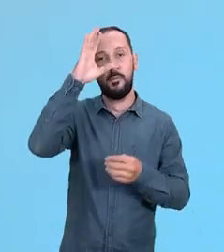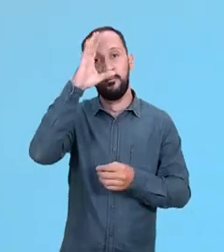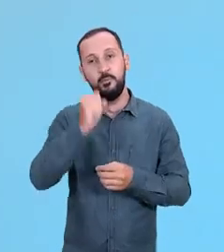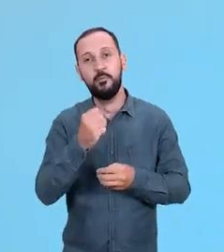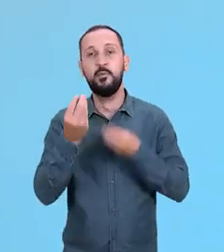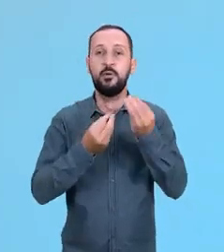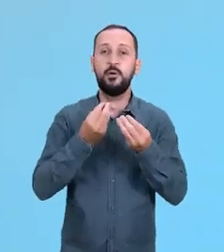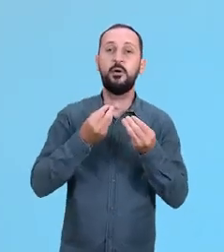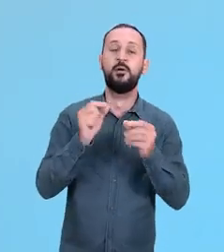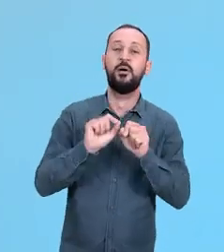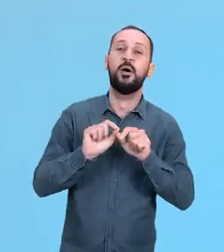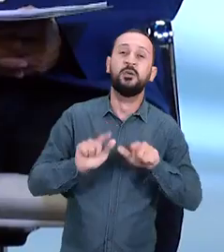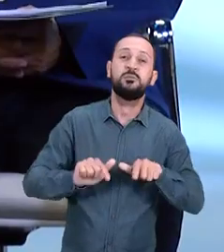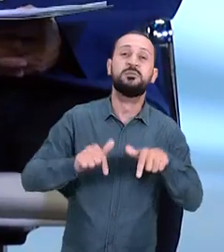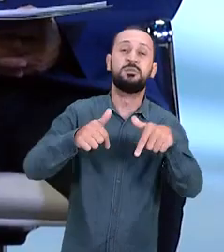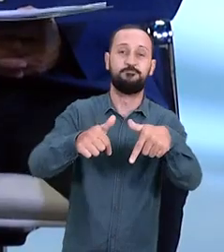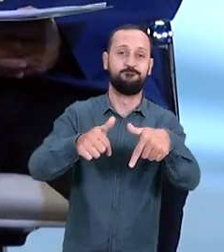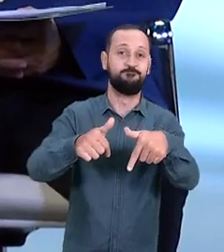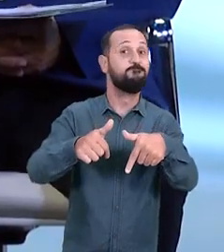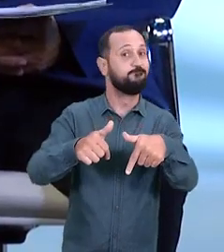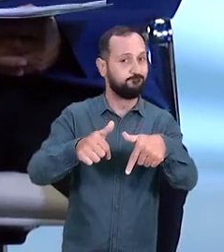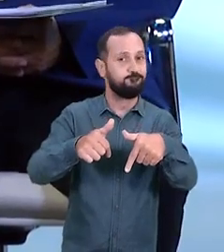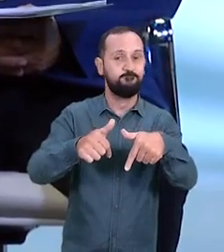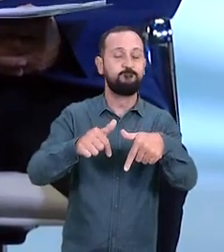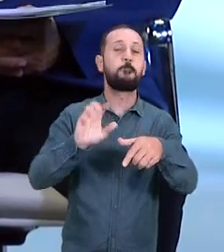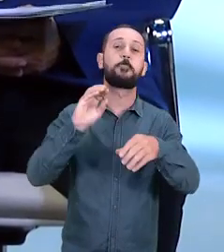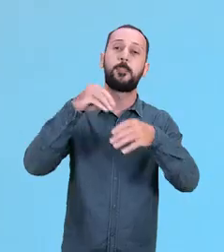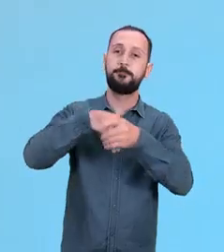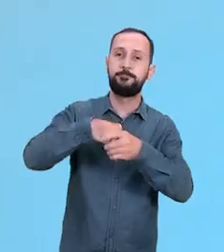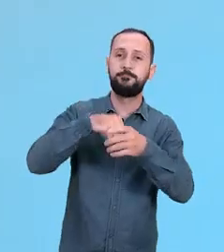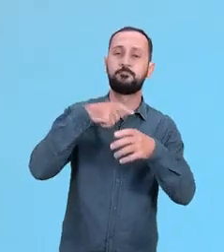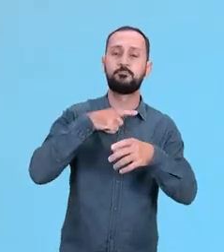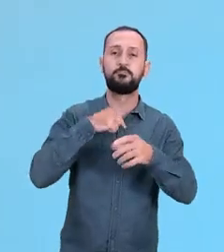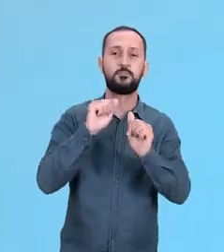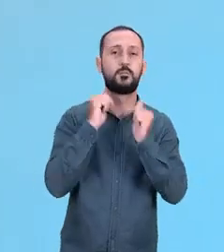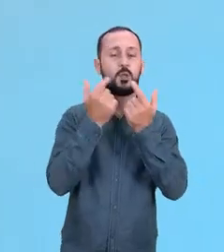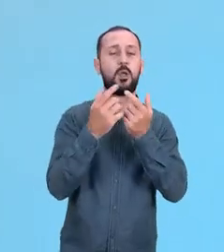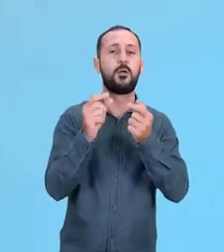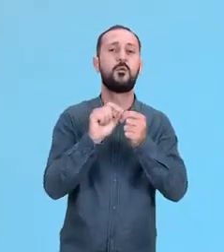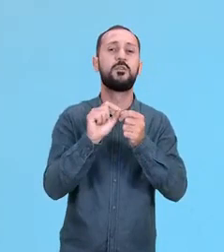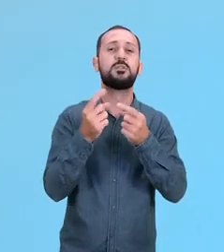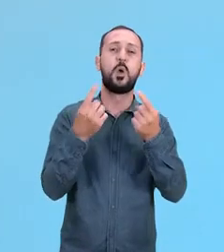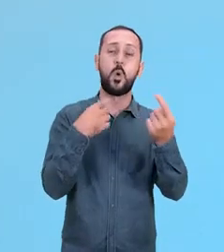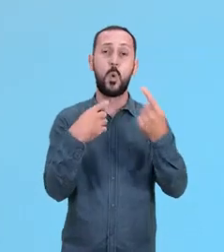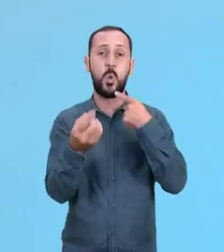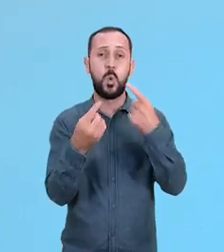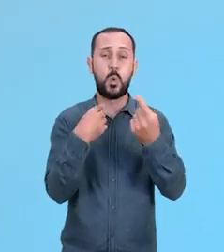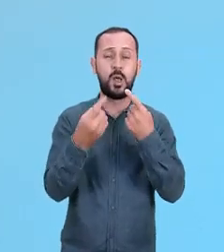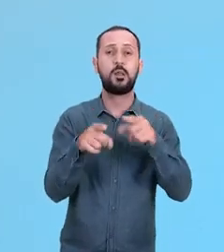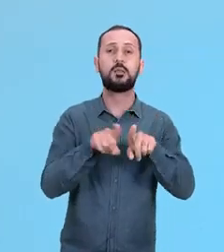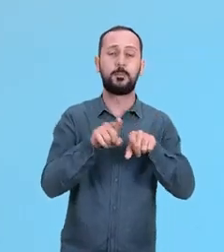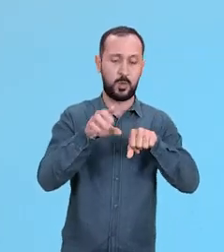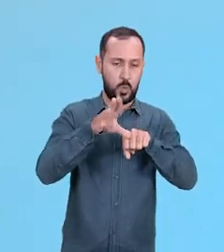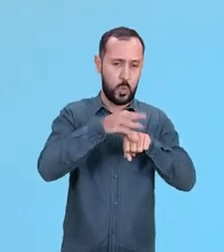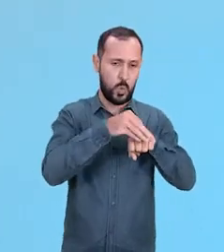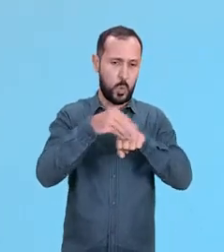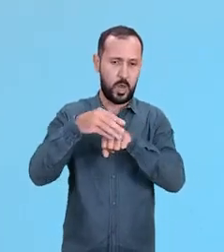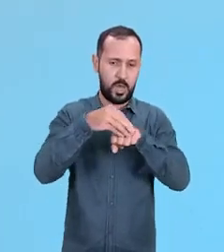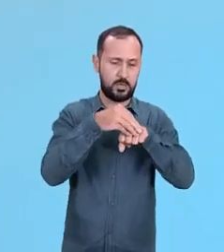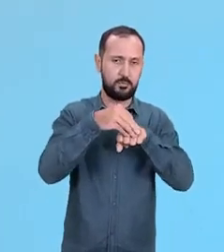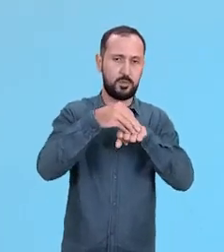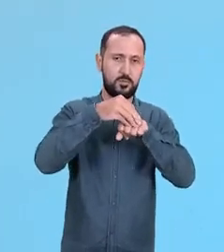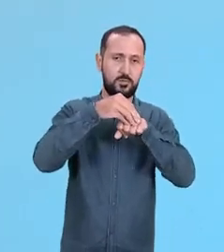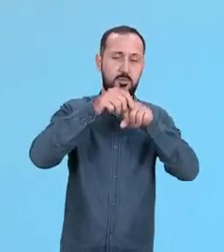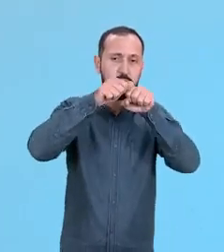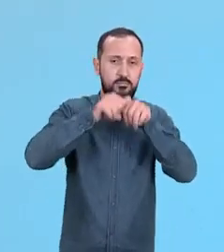alternativas, discutir ações, trazer para a Assembleia Legislativa o debate e o conhecimento, que é, sem